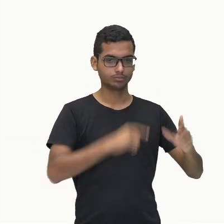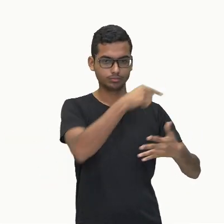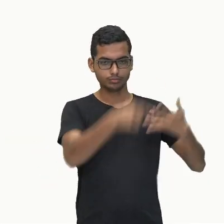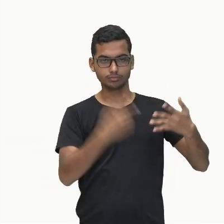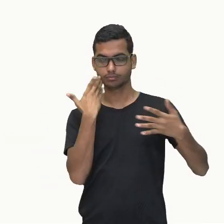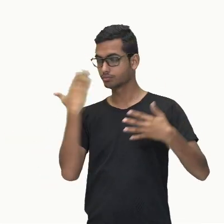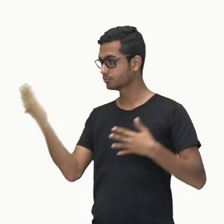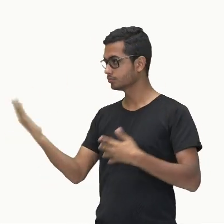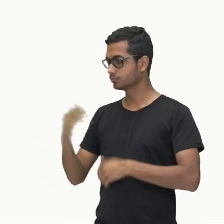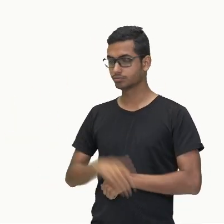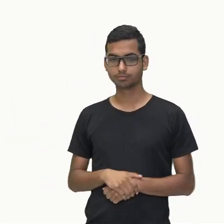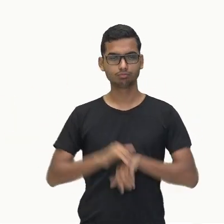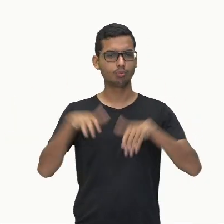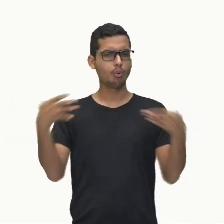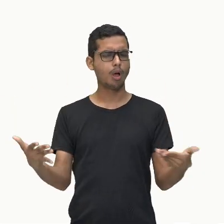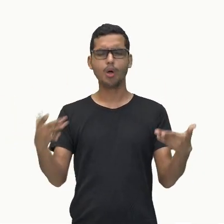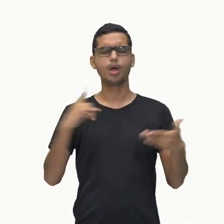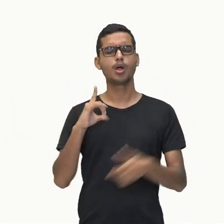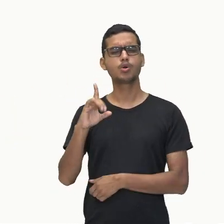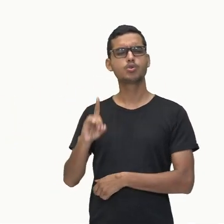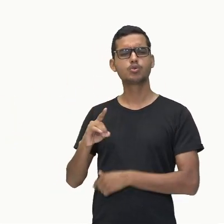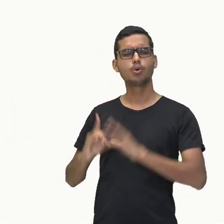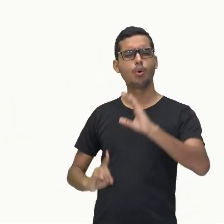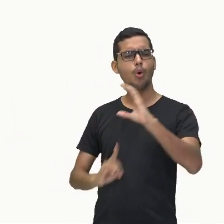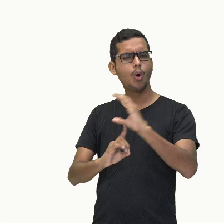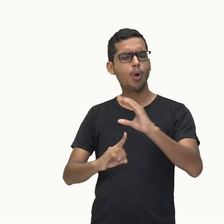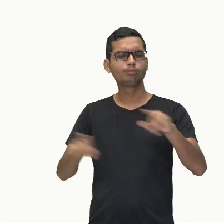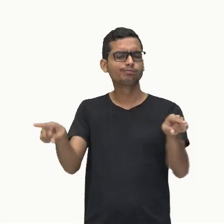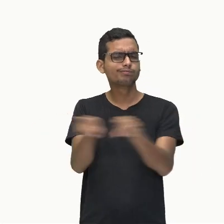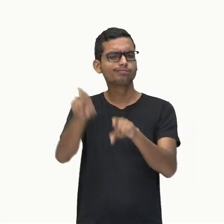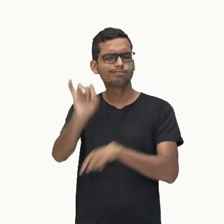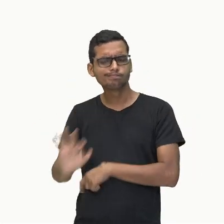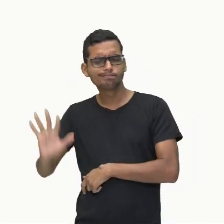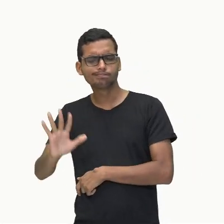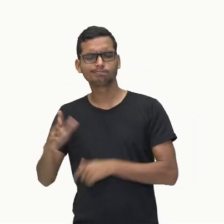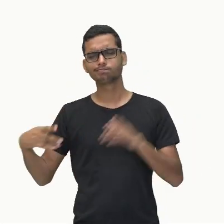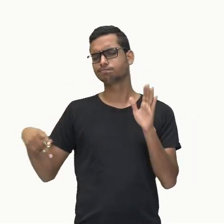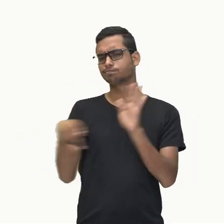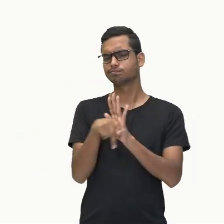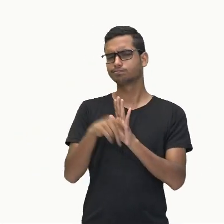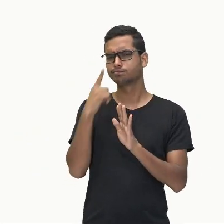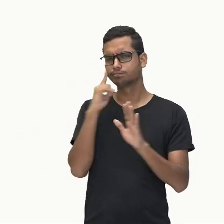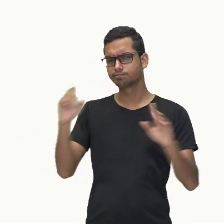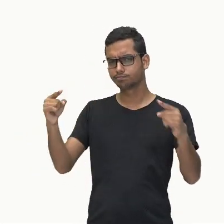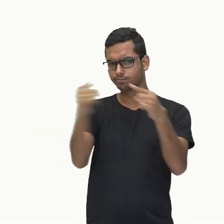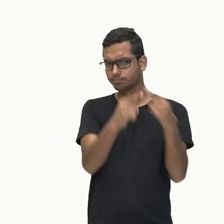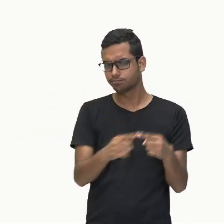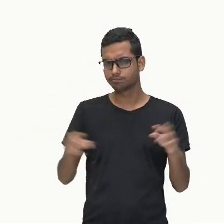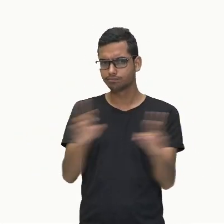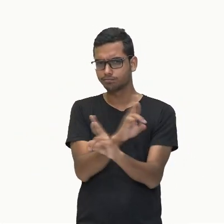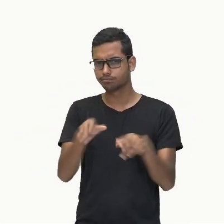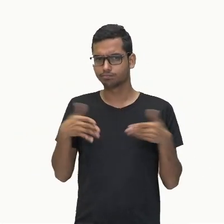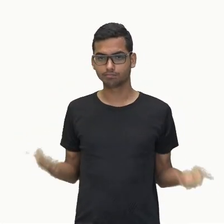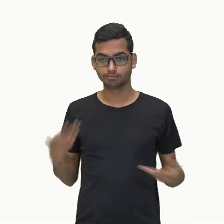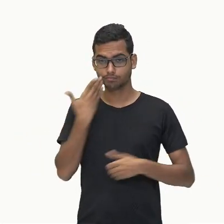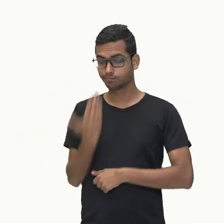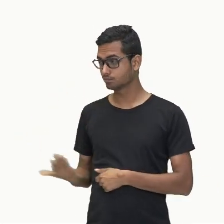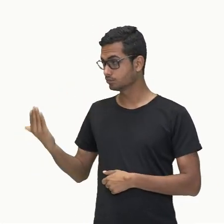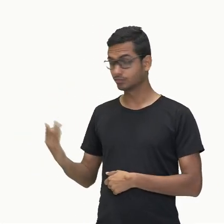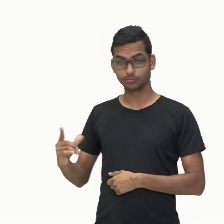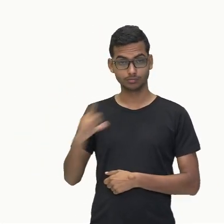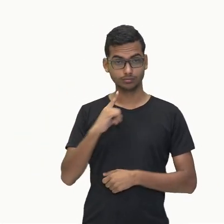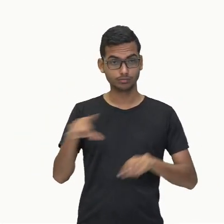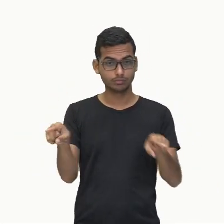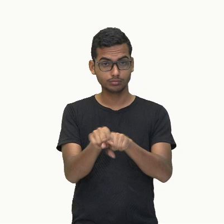4, qual é o domínio e a imagem da relação XY, aqui no